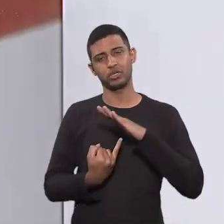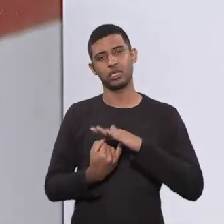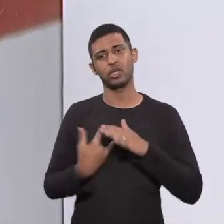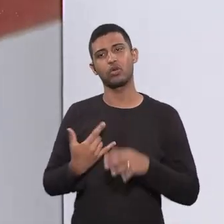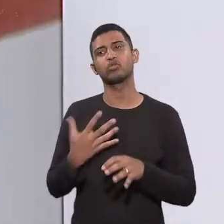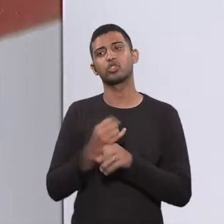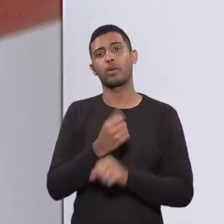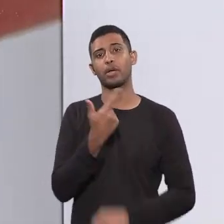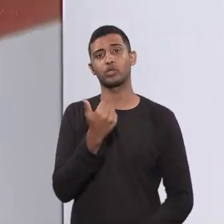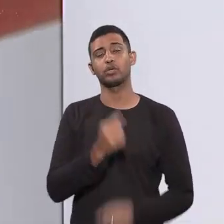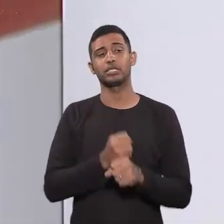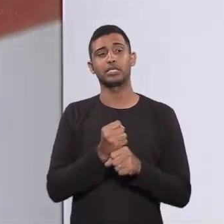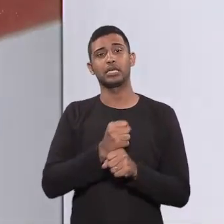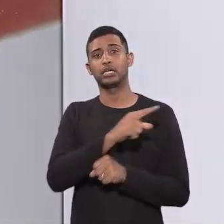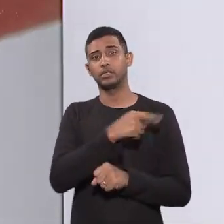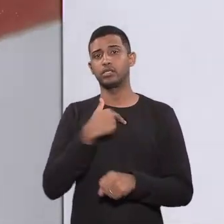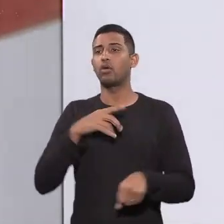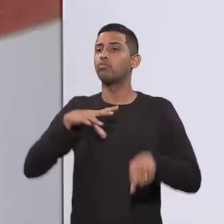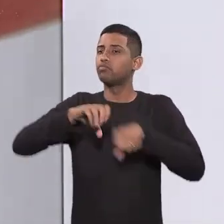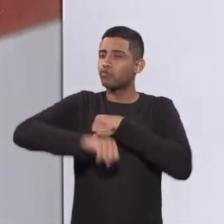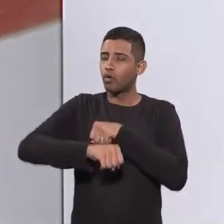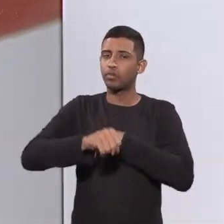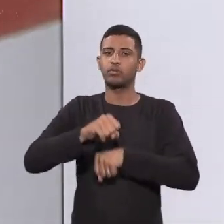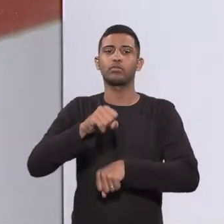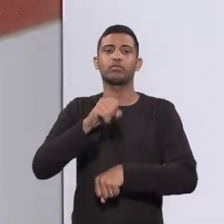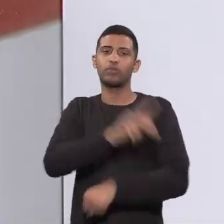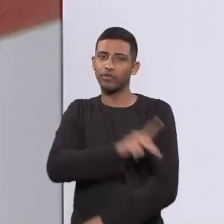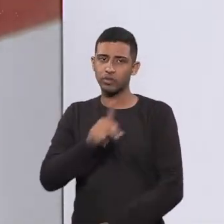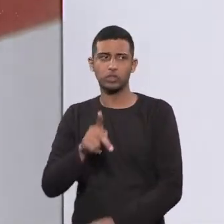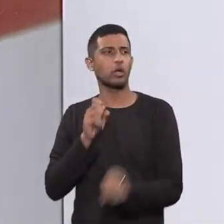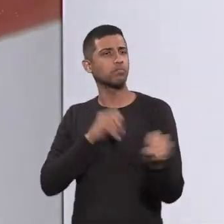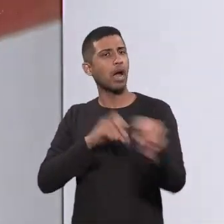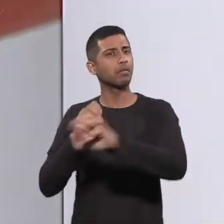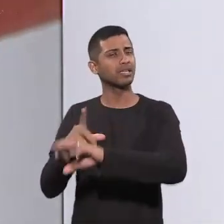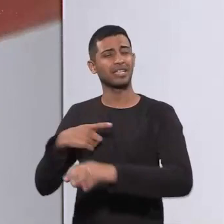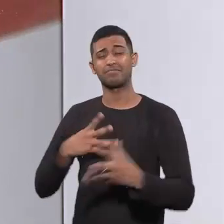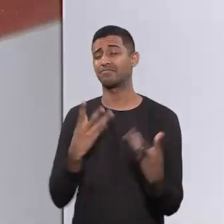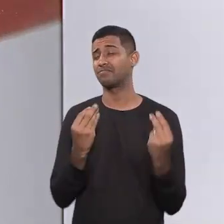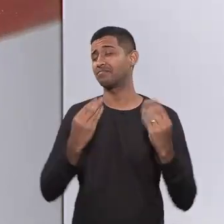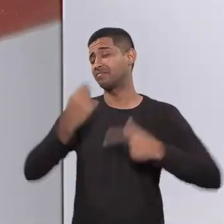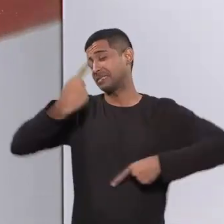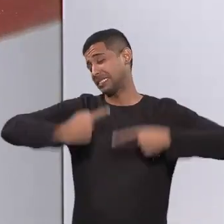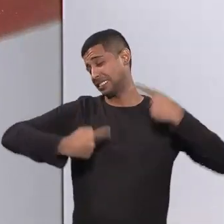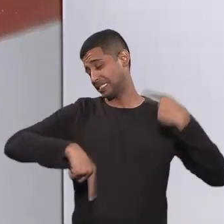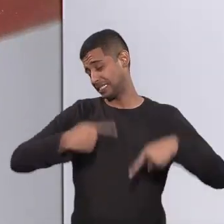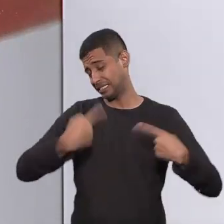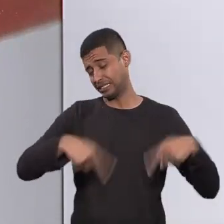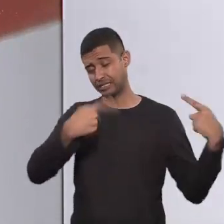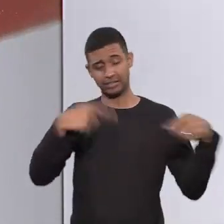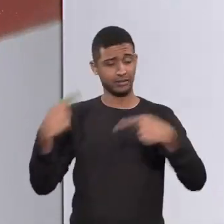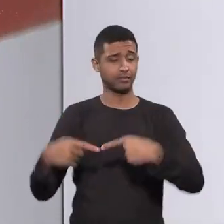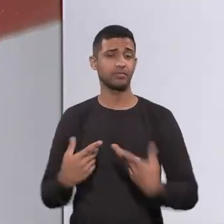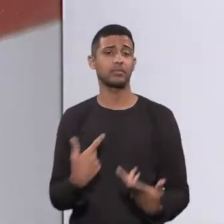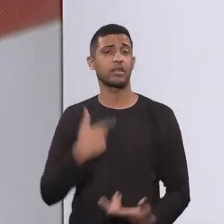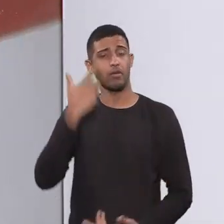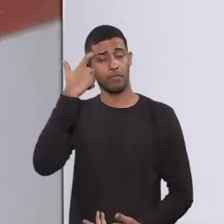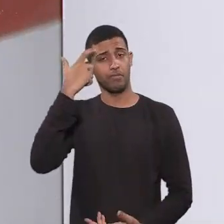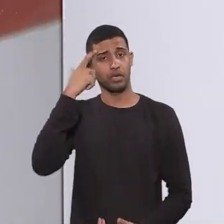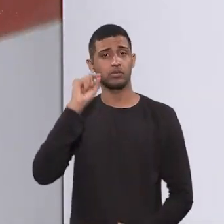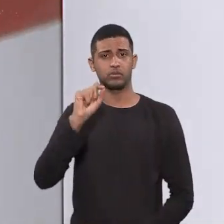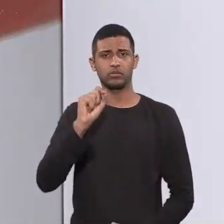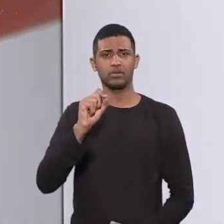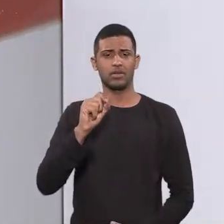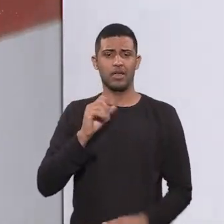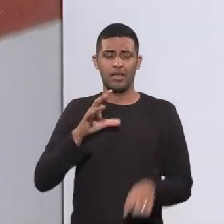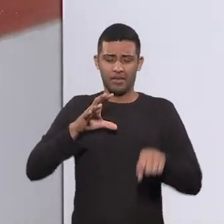lá há 12 anos no instituto de educação como formador de professores. Nós temos desafios inúmeros à formação de professores. Eu penso que a nossa